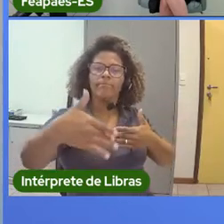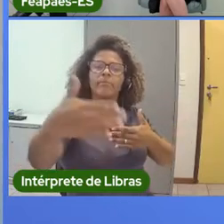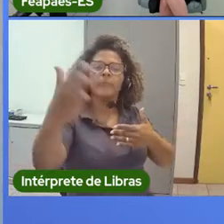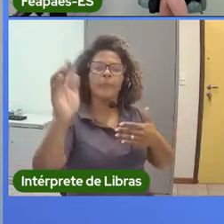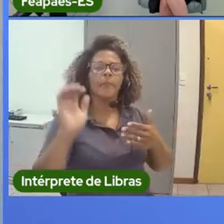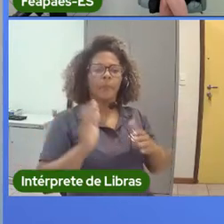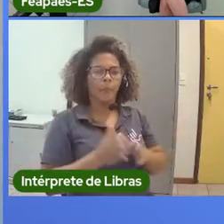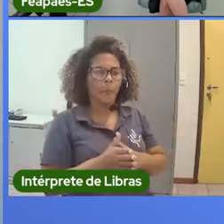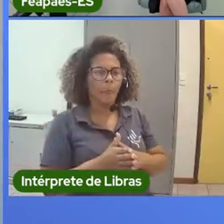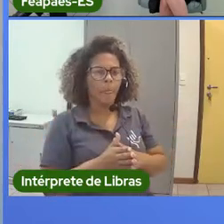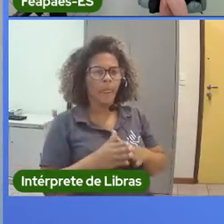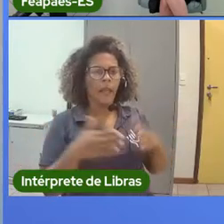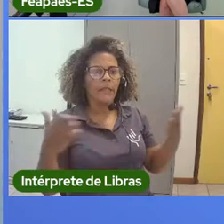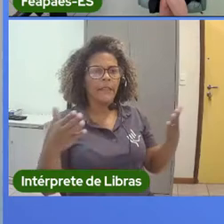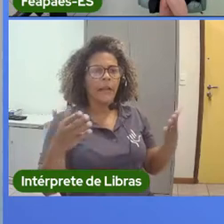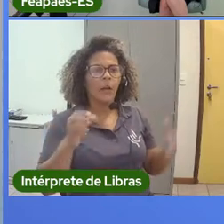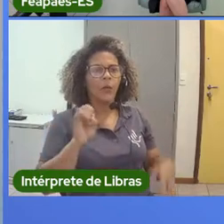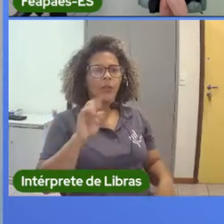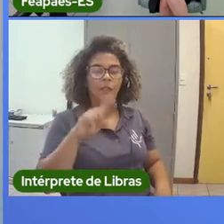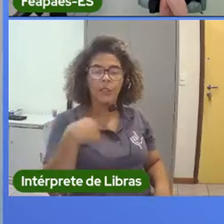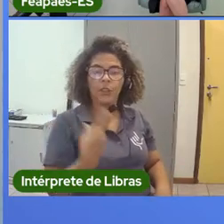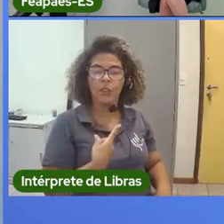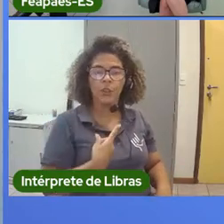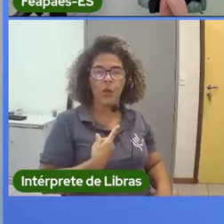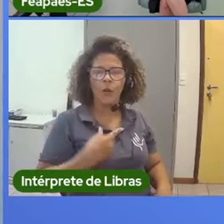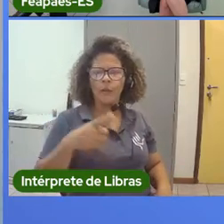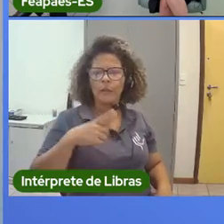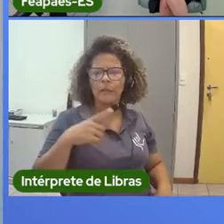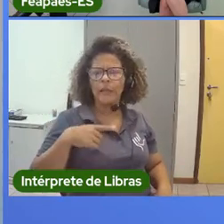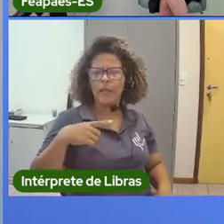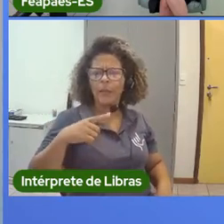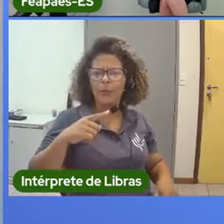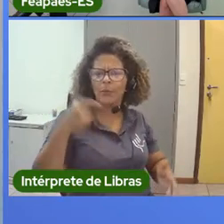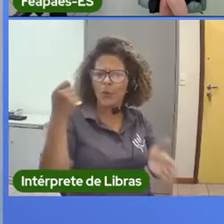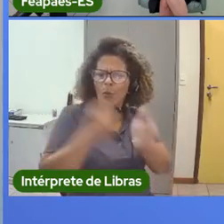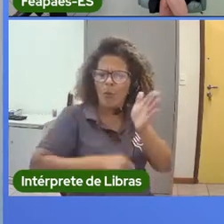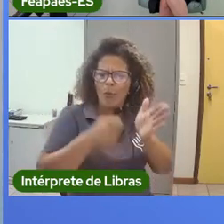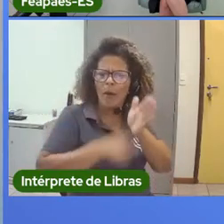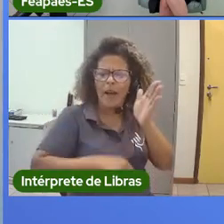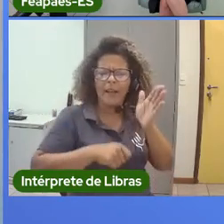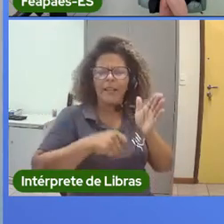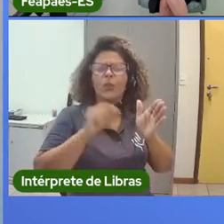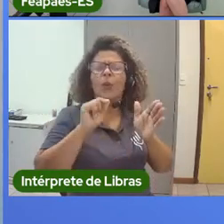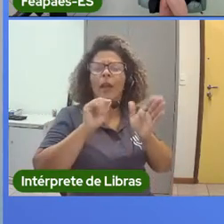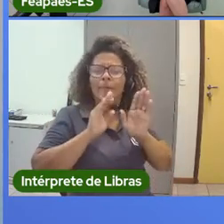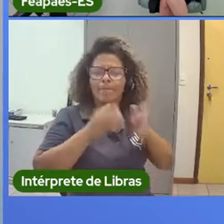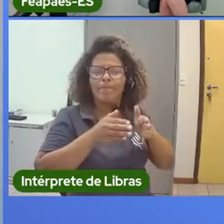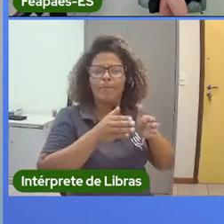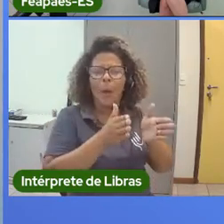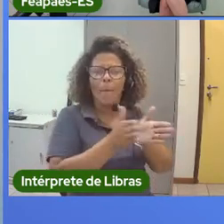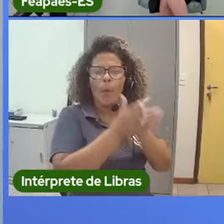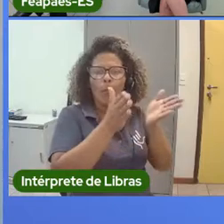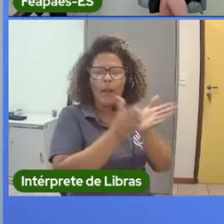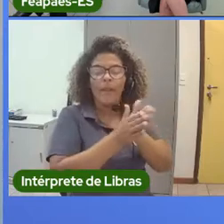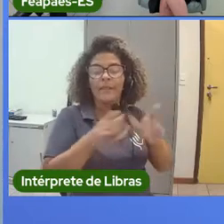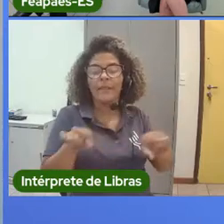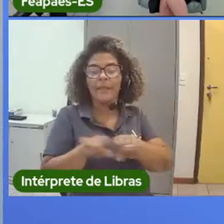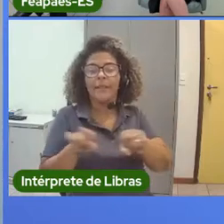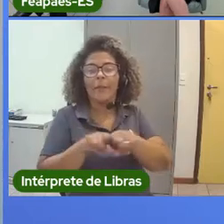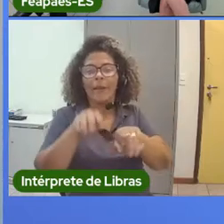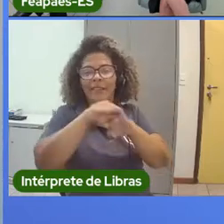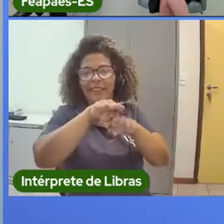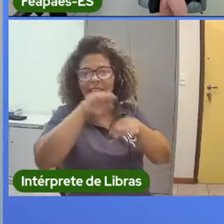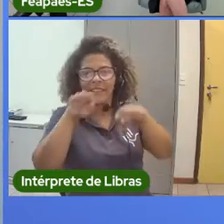nós temos o combate à pobreza e à desigualdade como um todo, e principalmente aí,